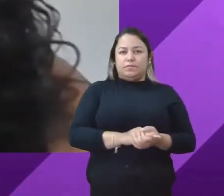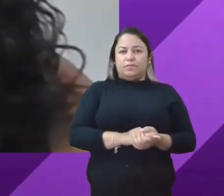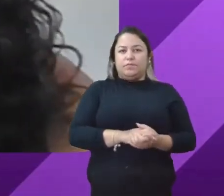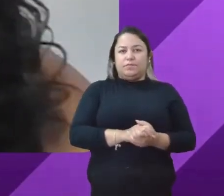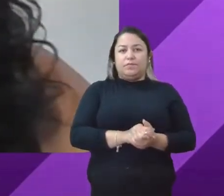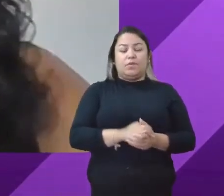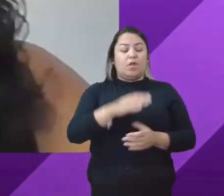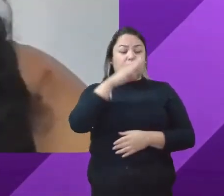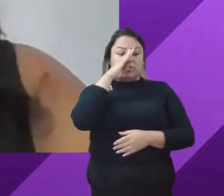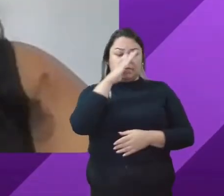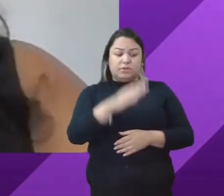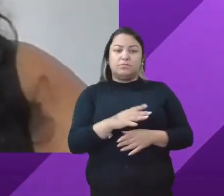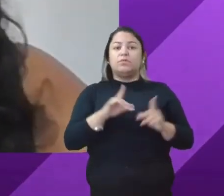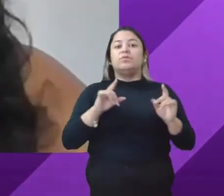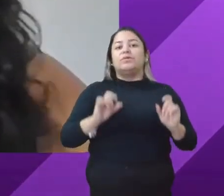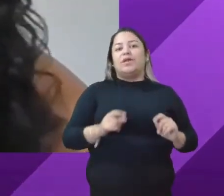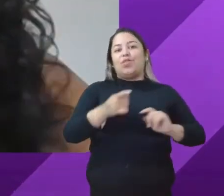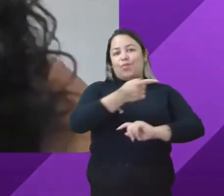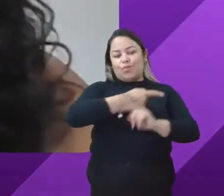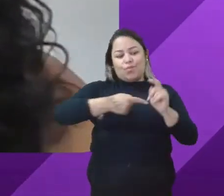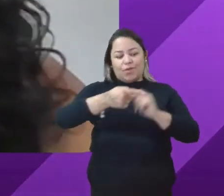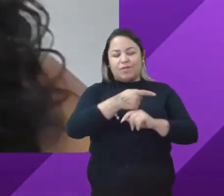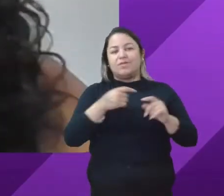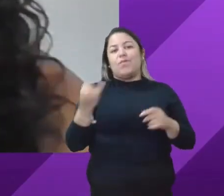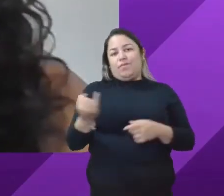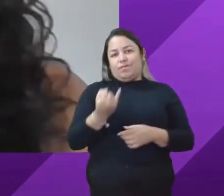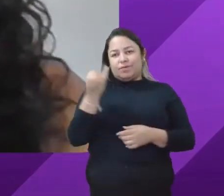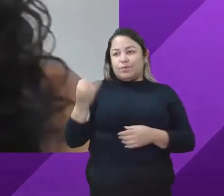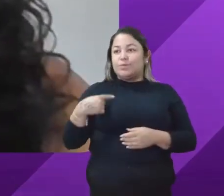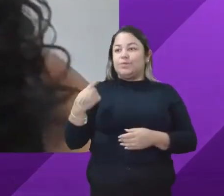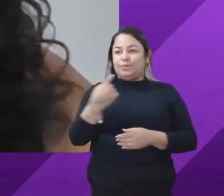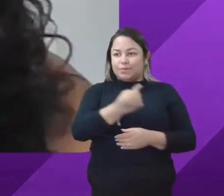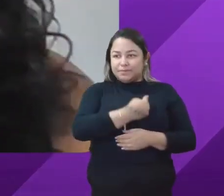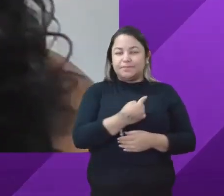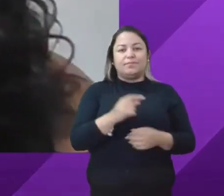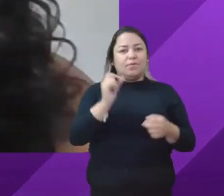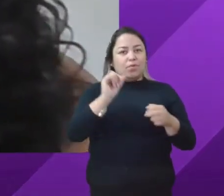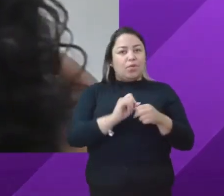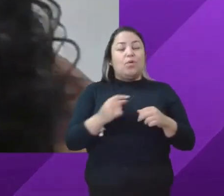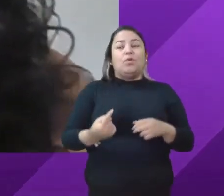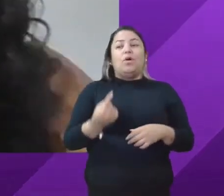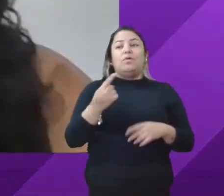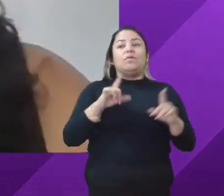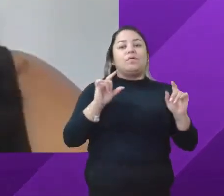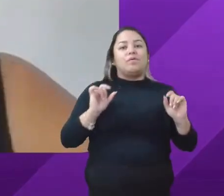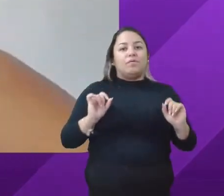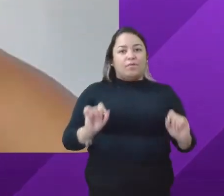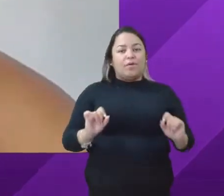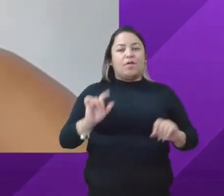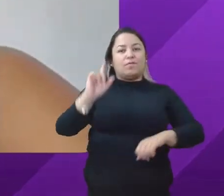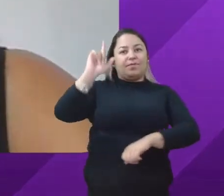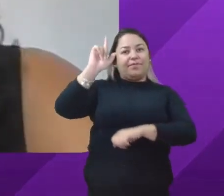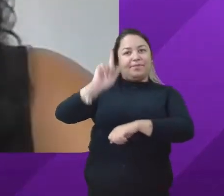Alguns princípios da economia solidária são importantes para a gente ressaltar. Um deles é a autogestão, que